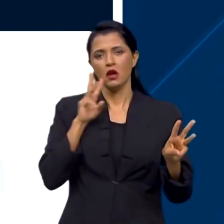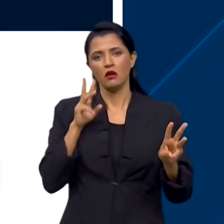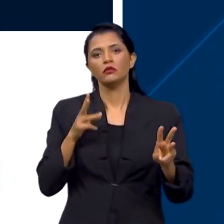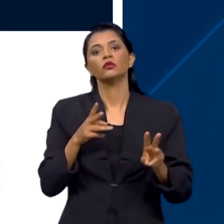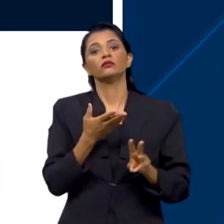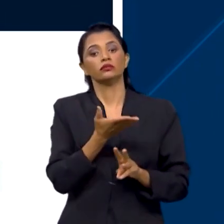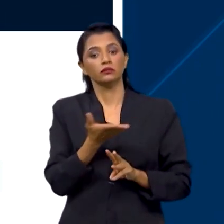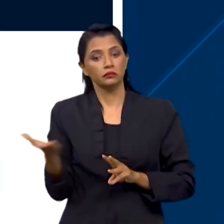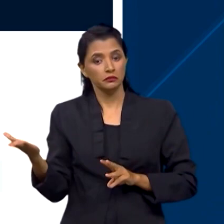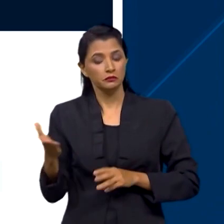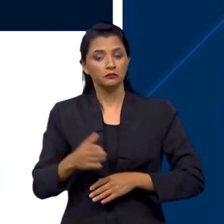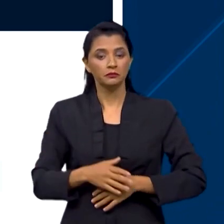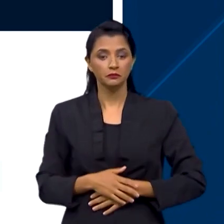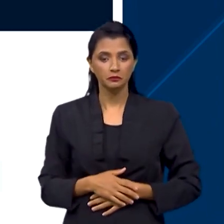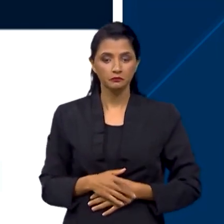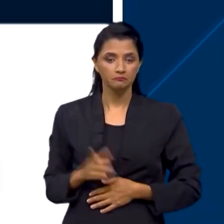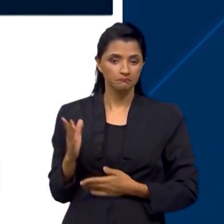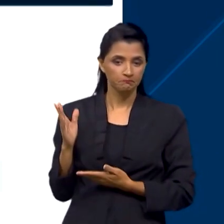link